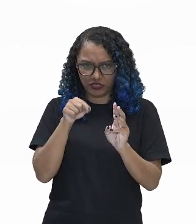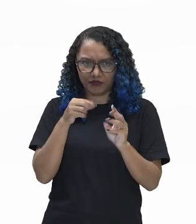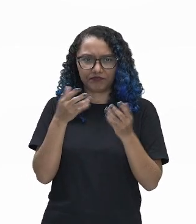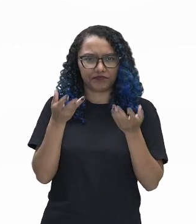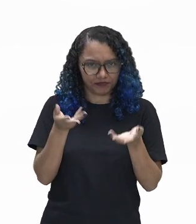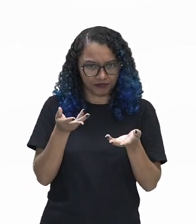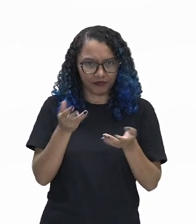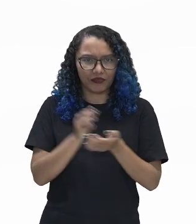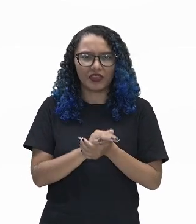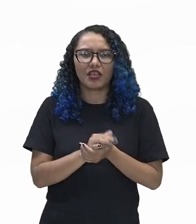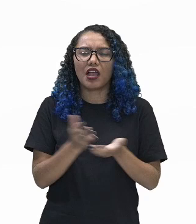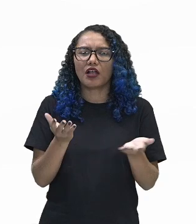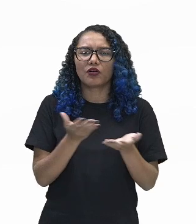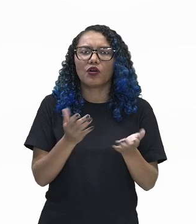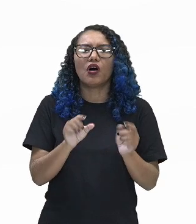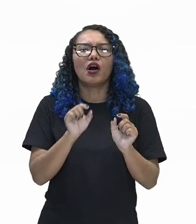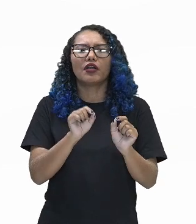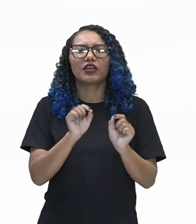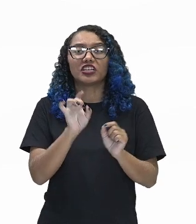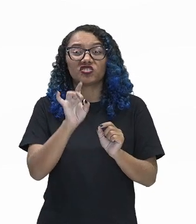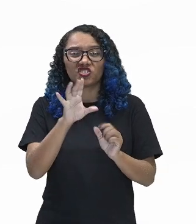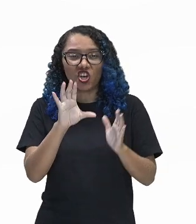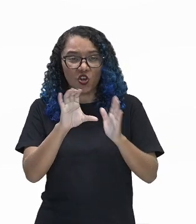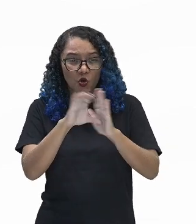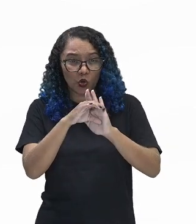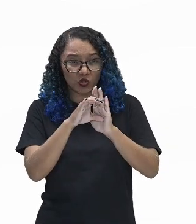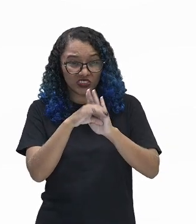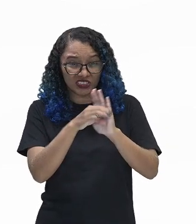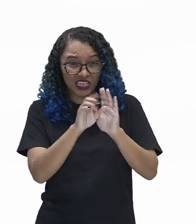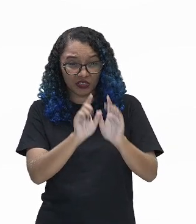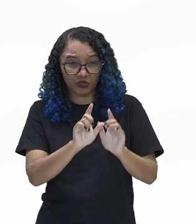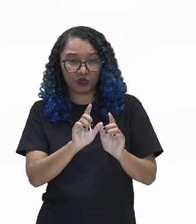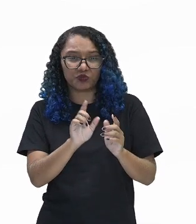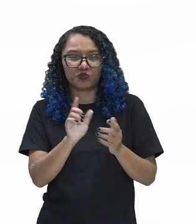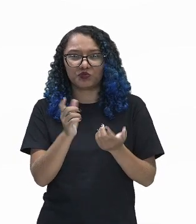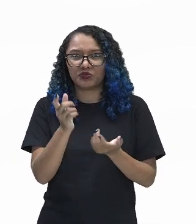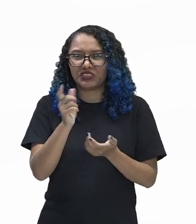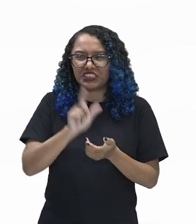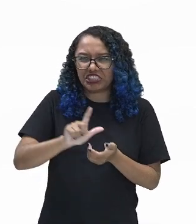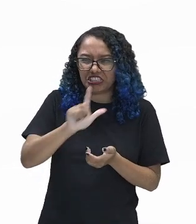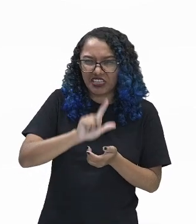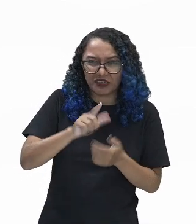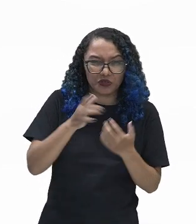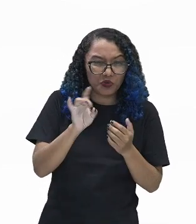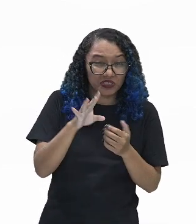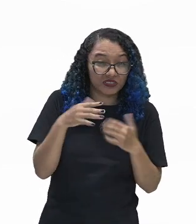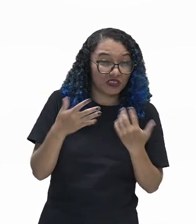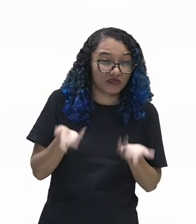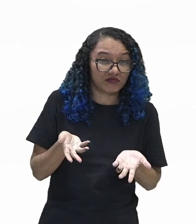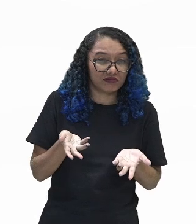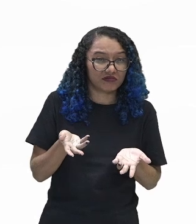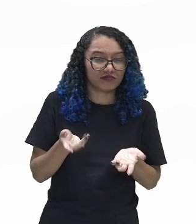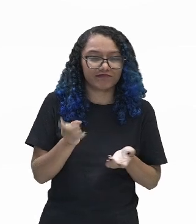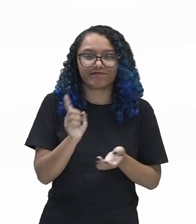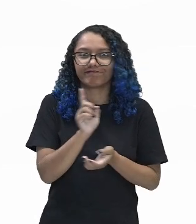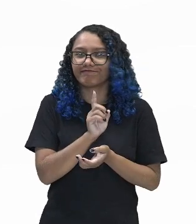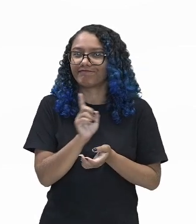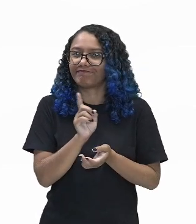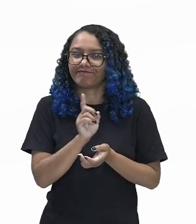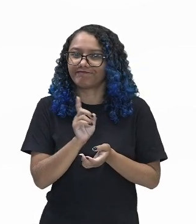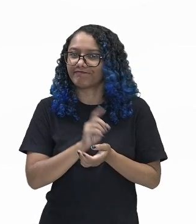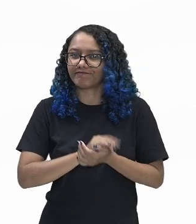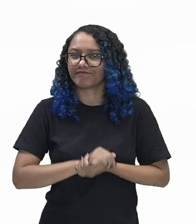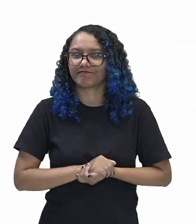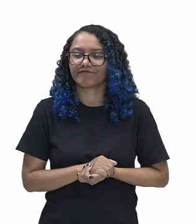hoje é mais que um puro conceito de manifestação literária. Então, vamos só pegar essa parte aí, ó. O que